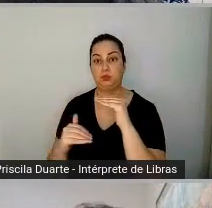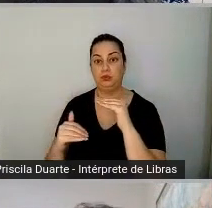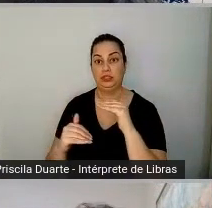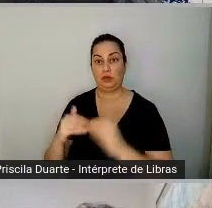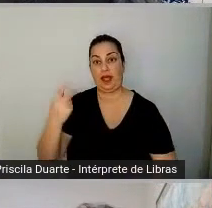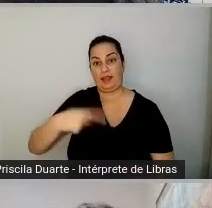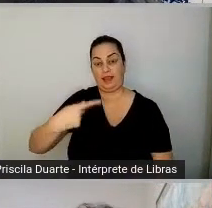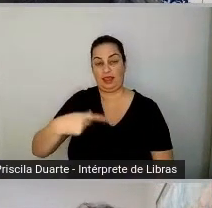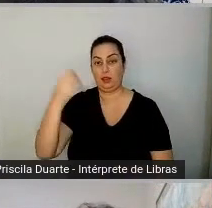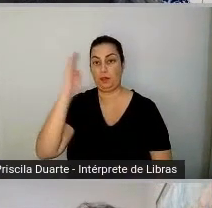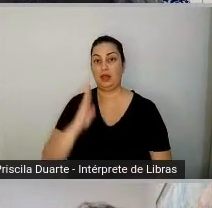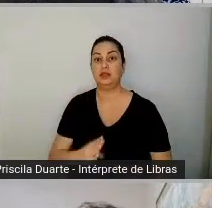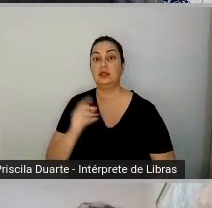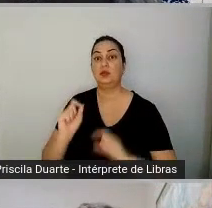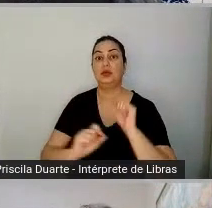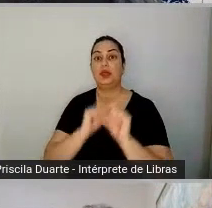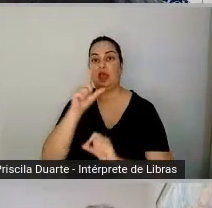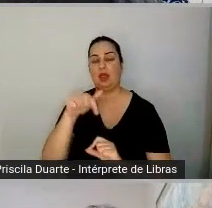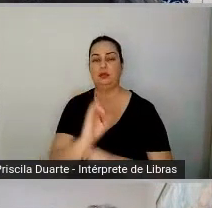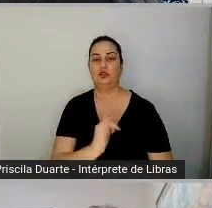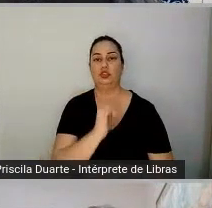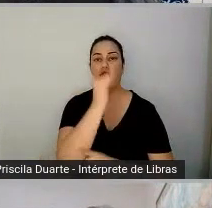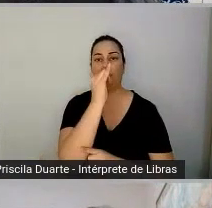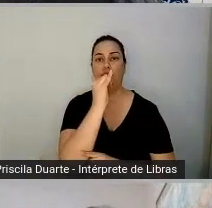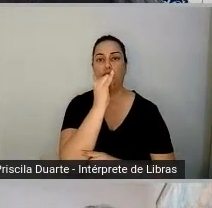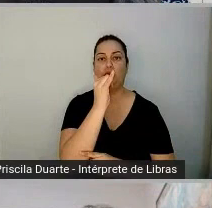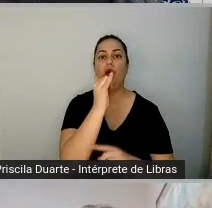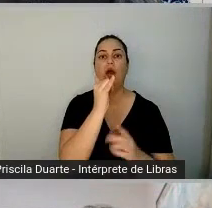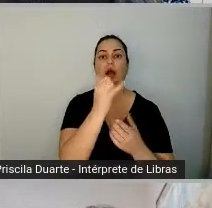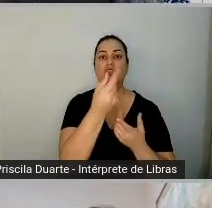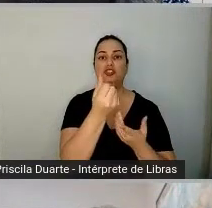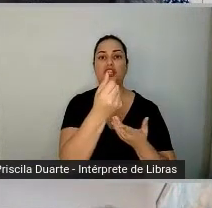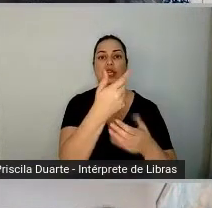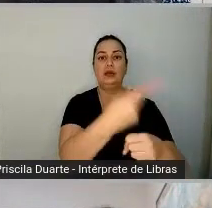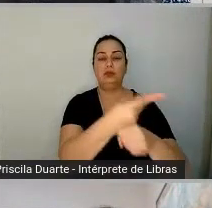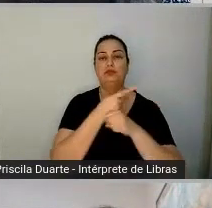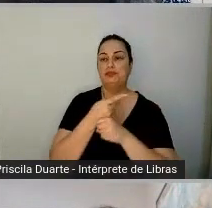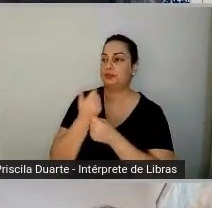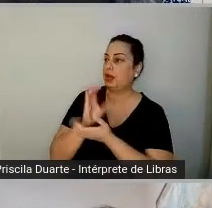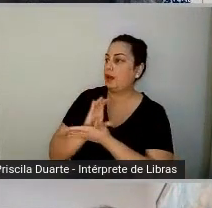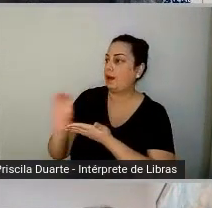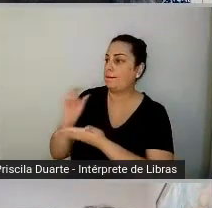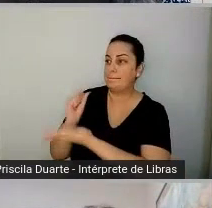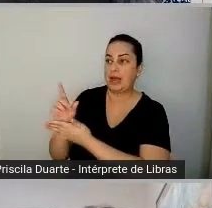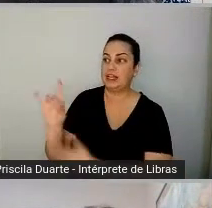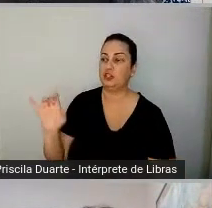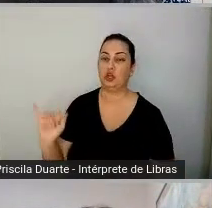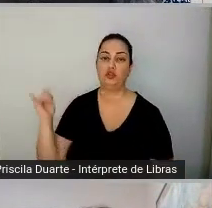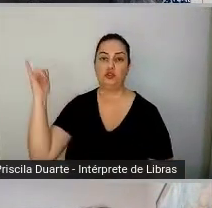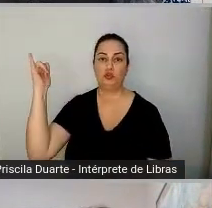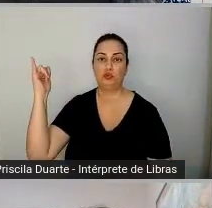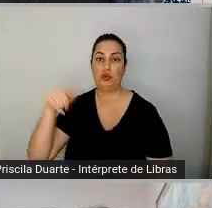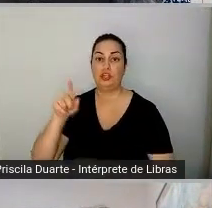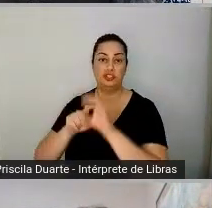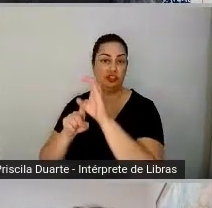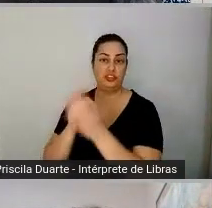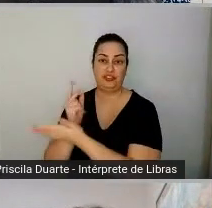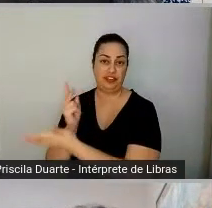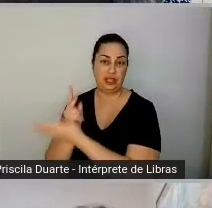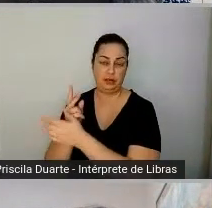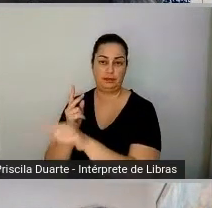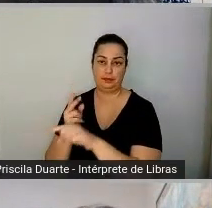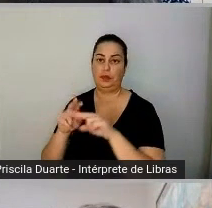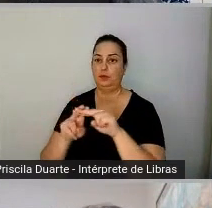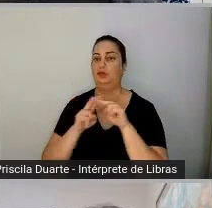juros sobre juros, né? Então é importante que essa fonte de receita, novos empréstimos, é